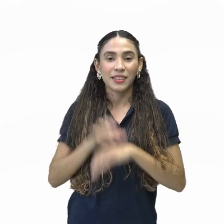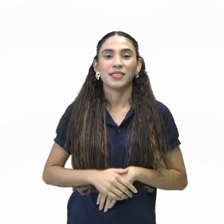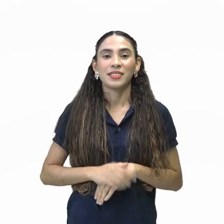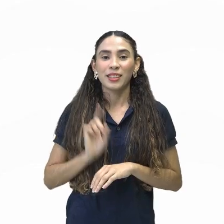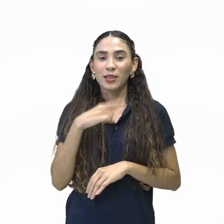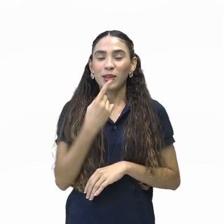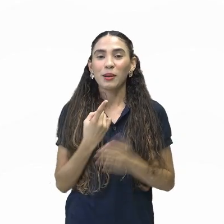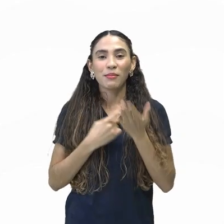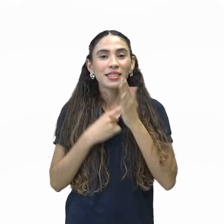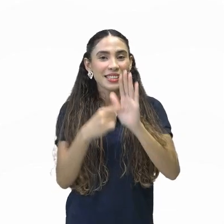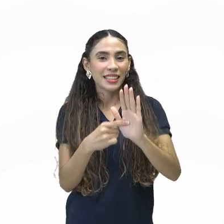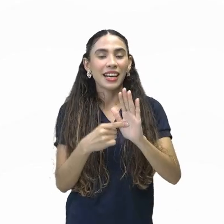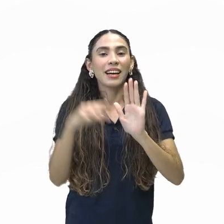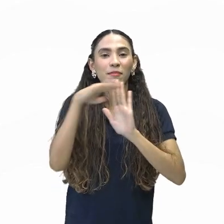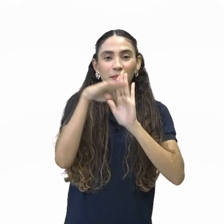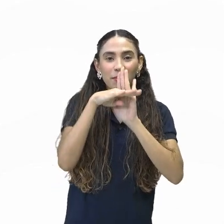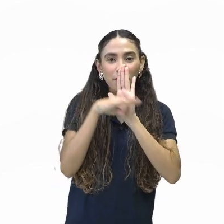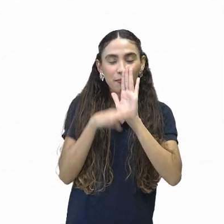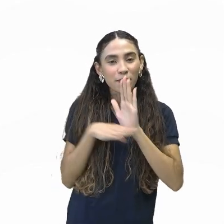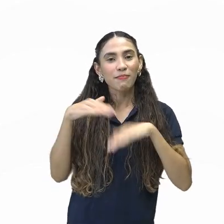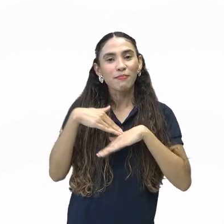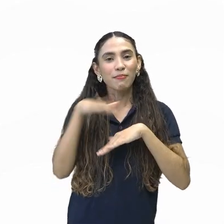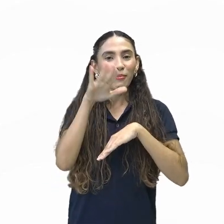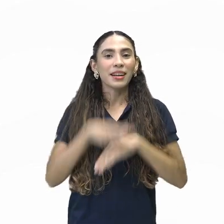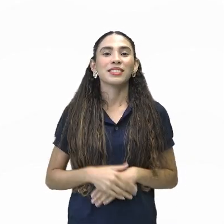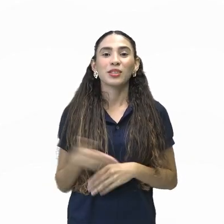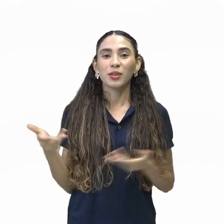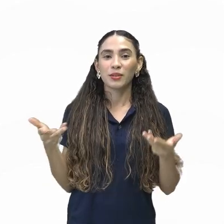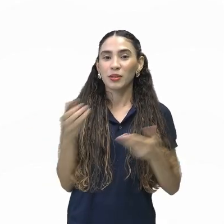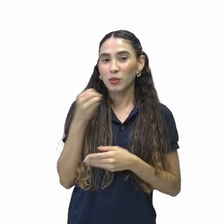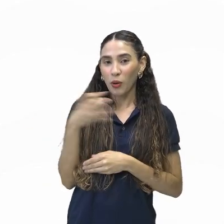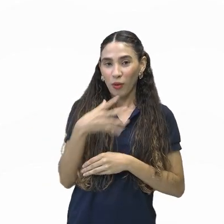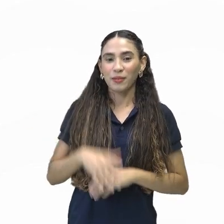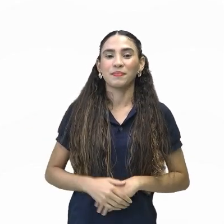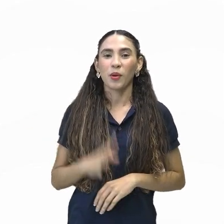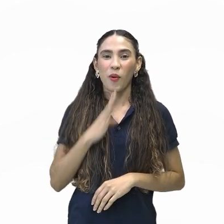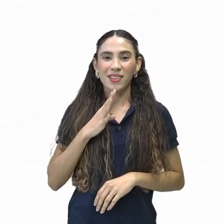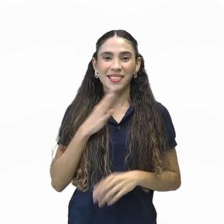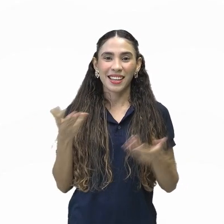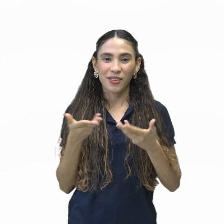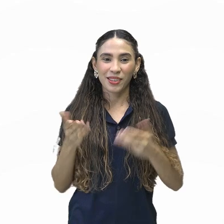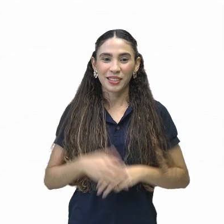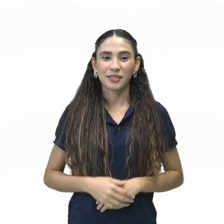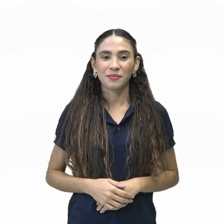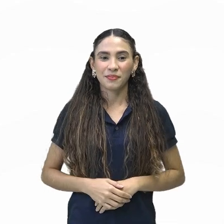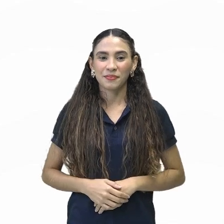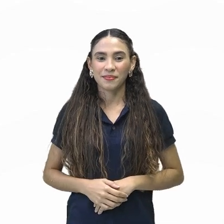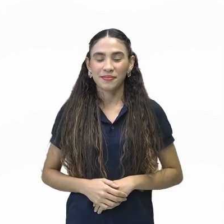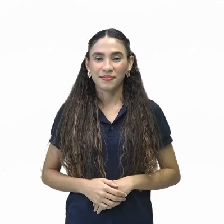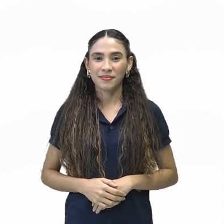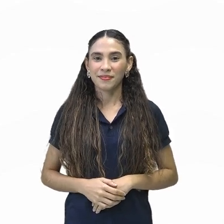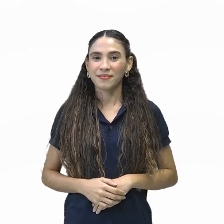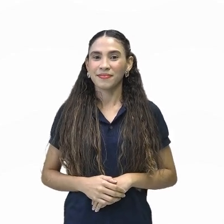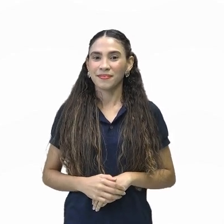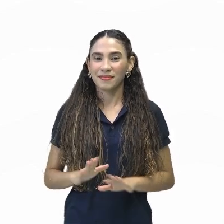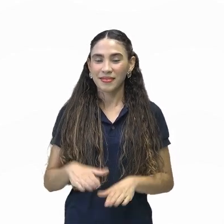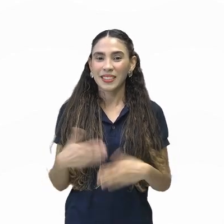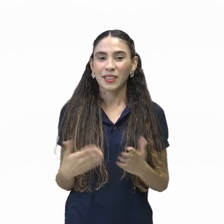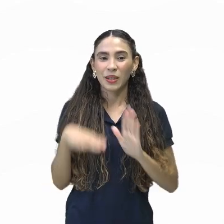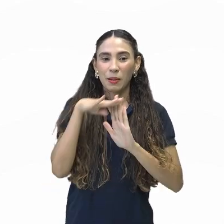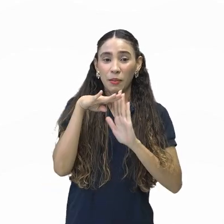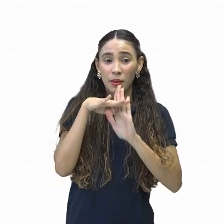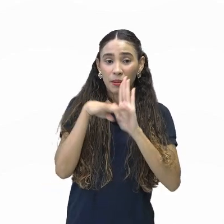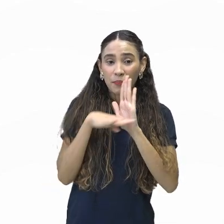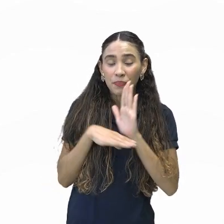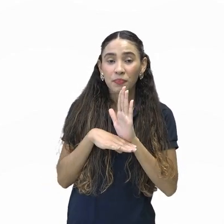vai mostrar para vocês uma classificação mais atualizada. Vamos conhecê-la agora. Então, a